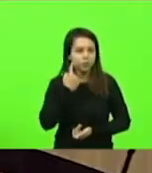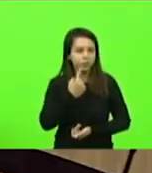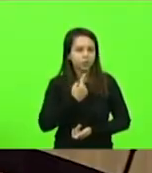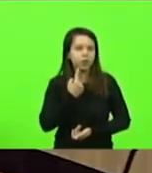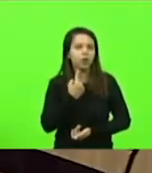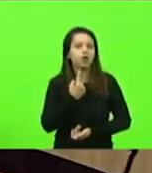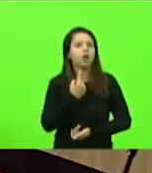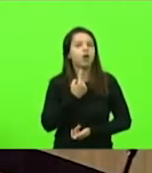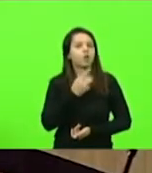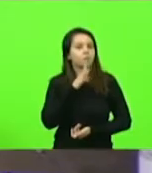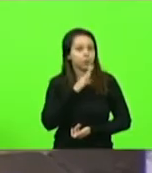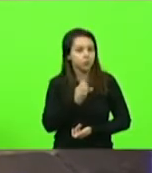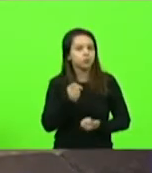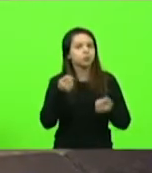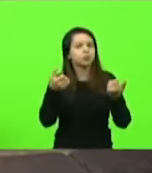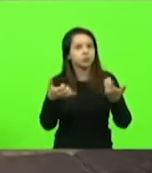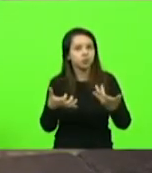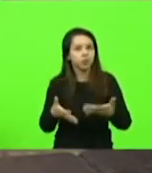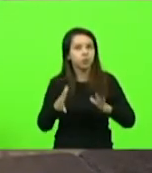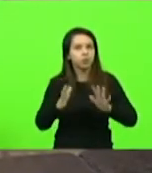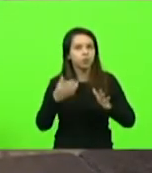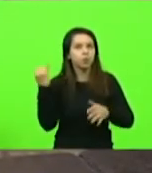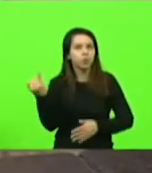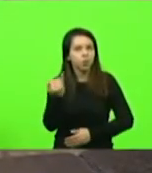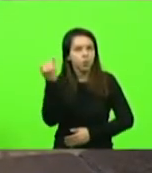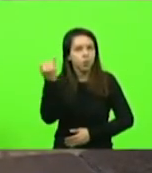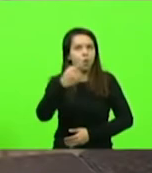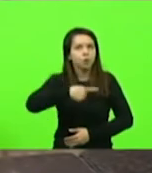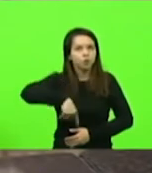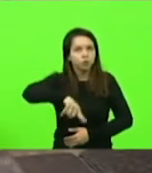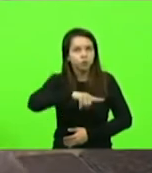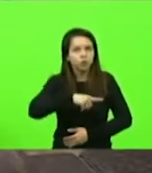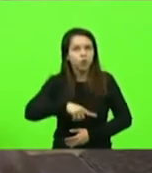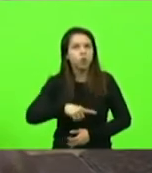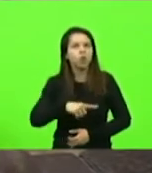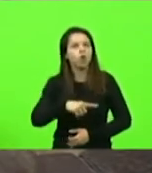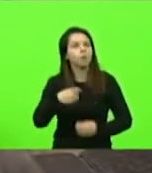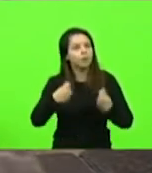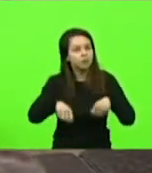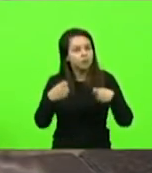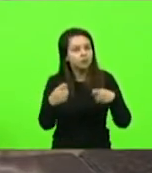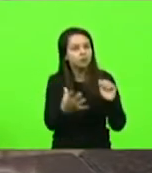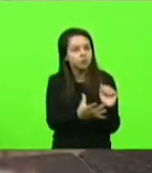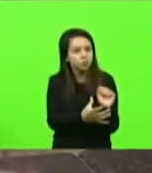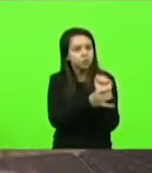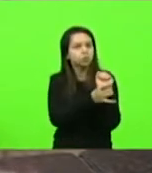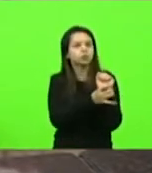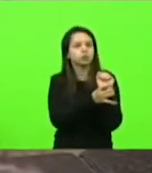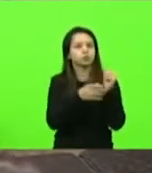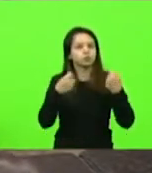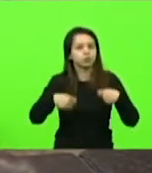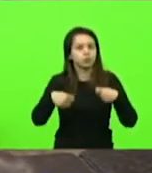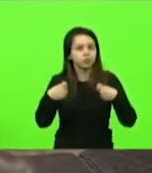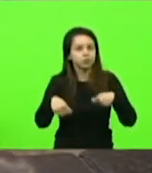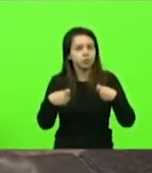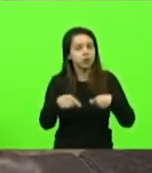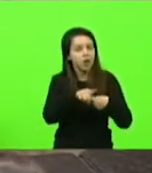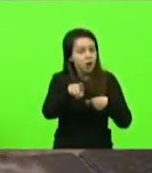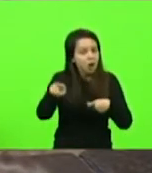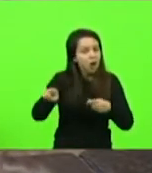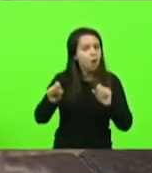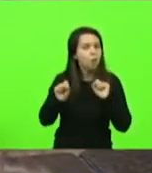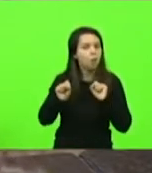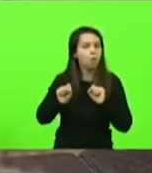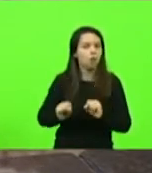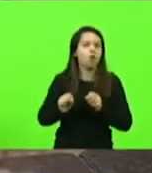é importante começarmos a dar aqui garantias é de que eles vão poder